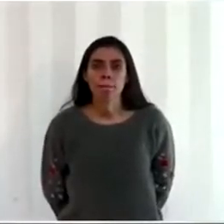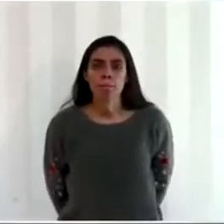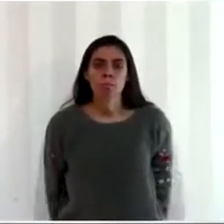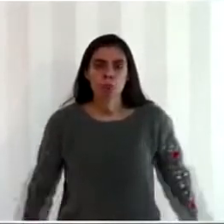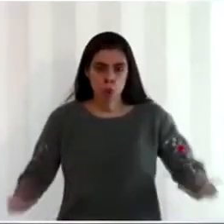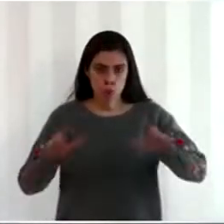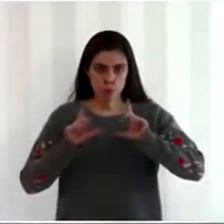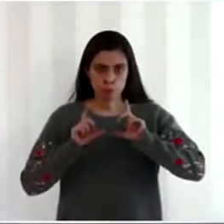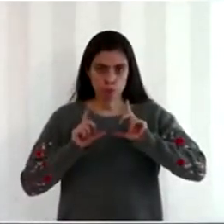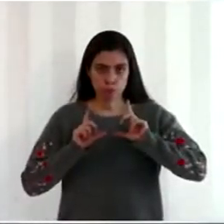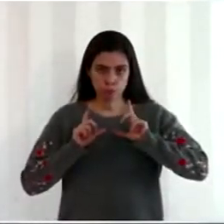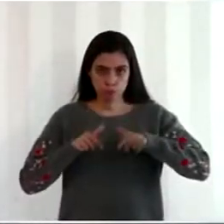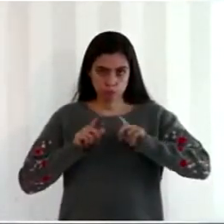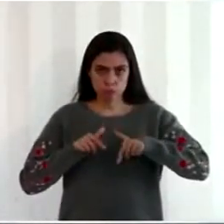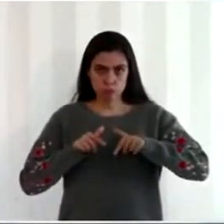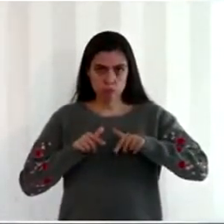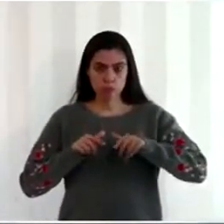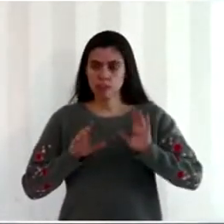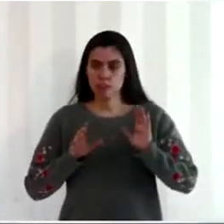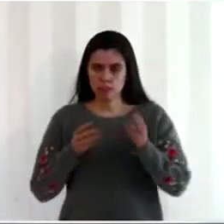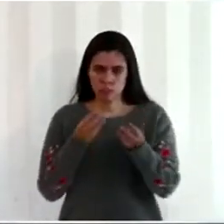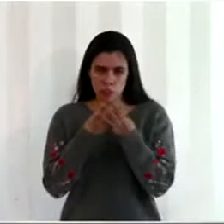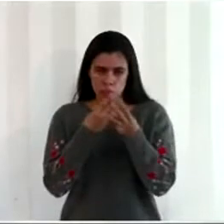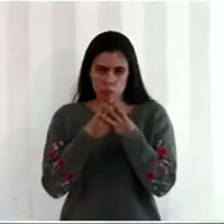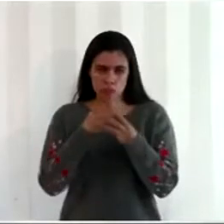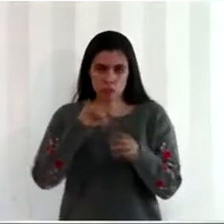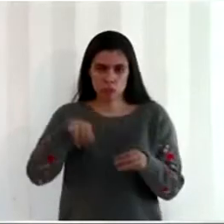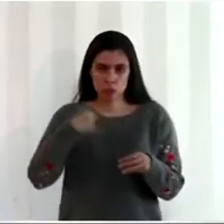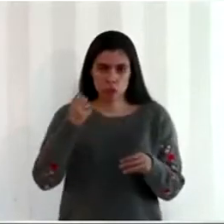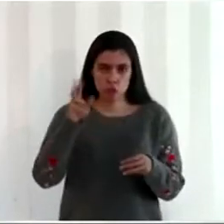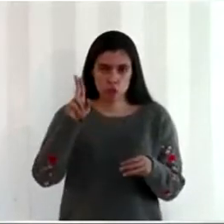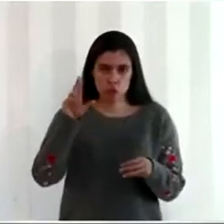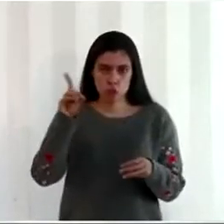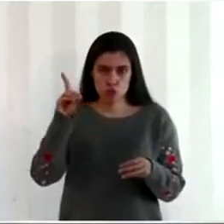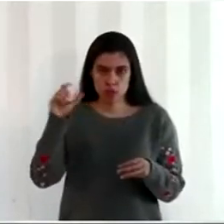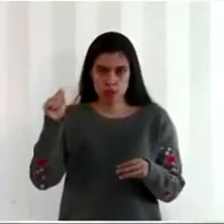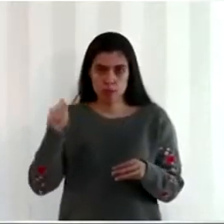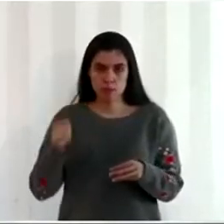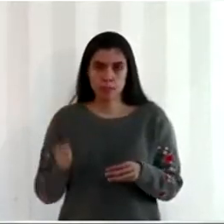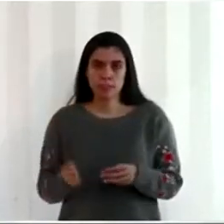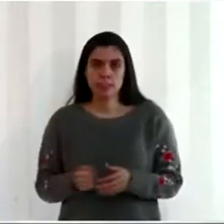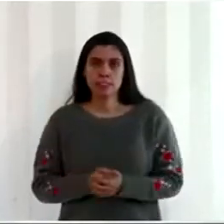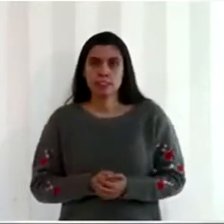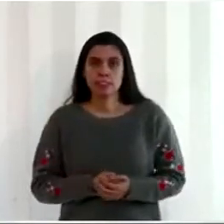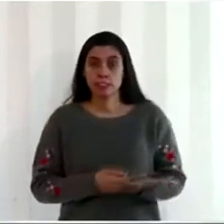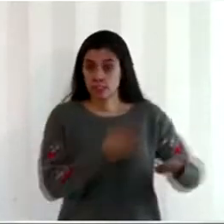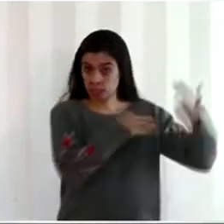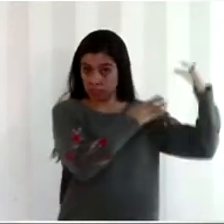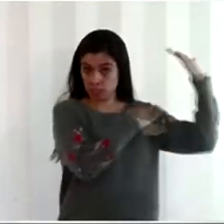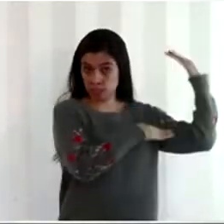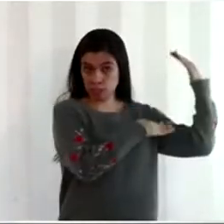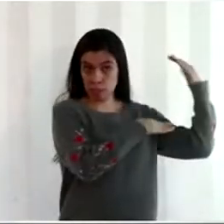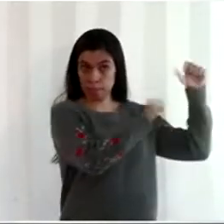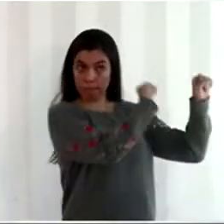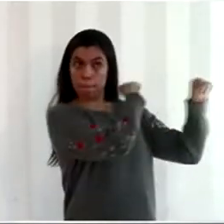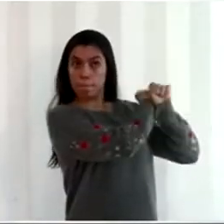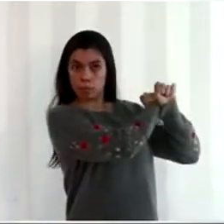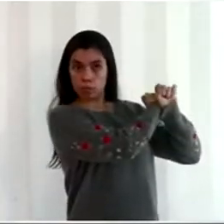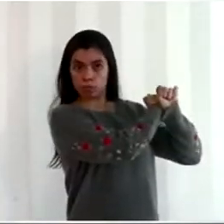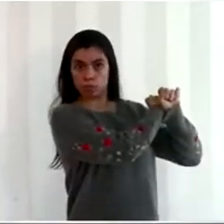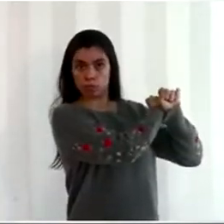50.000 acompanhados por Zorobabel. E a maioria desses homens que voltaram, eles